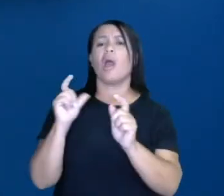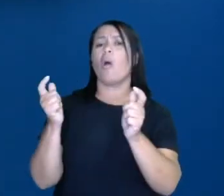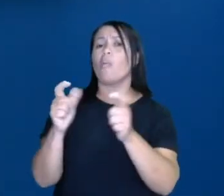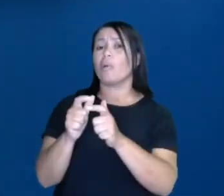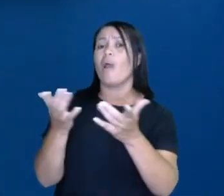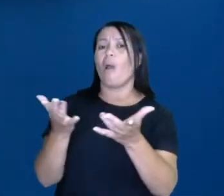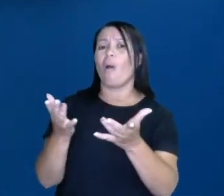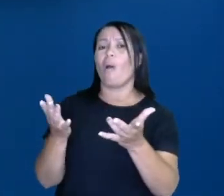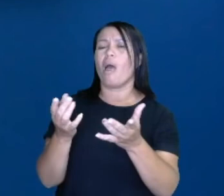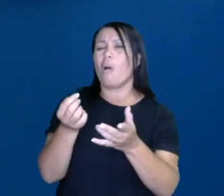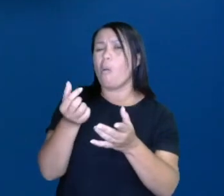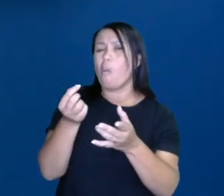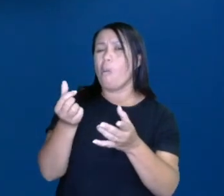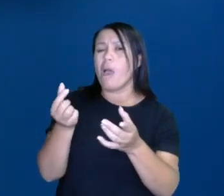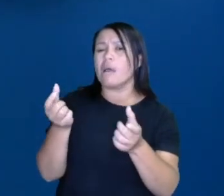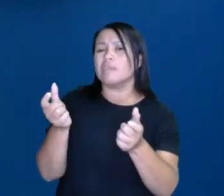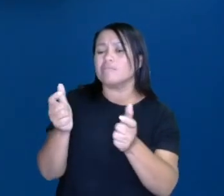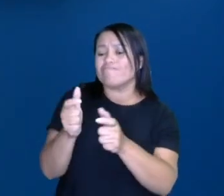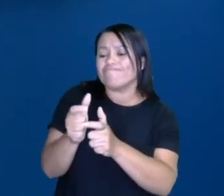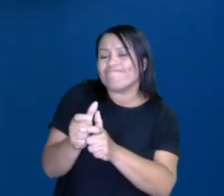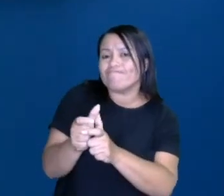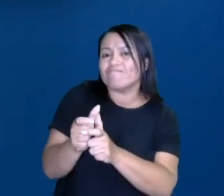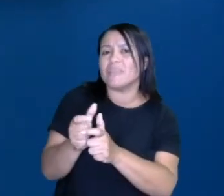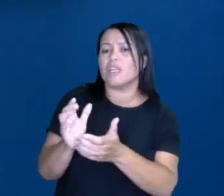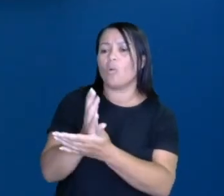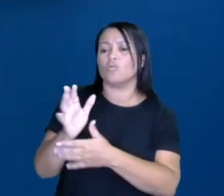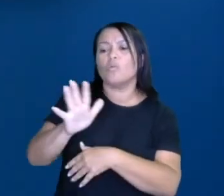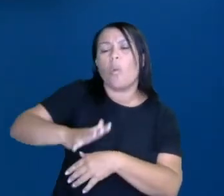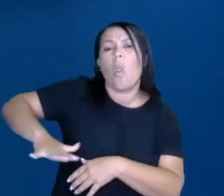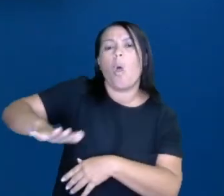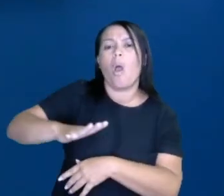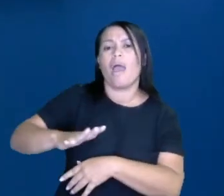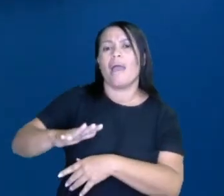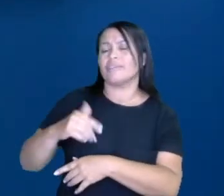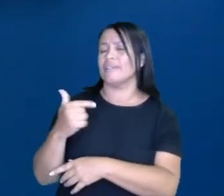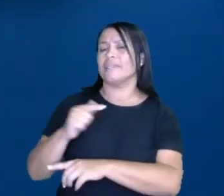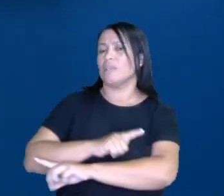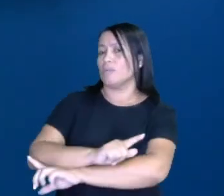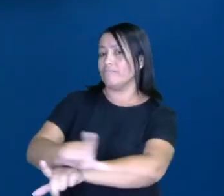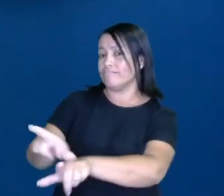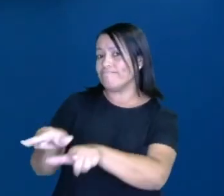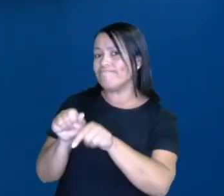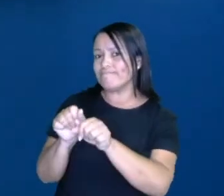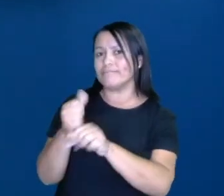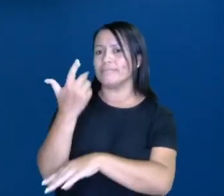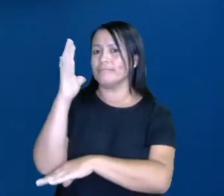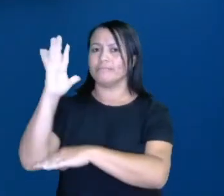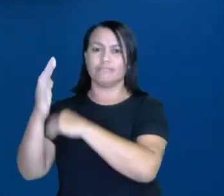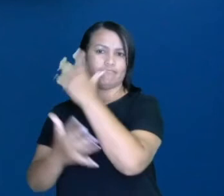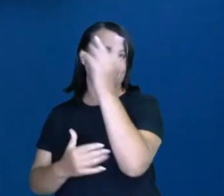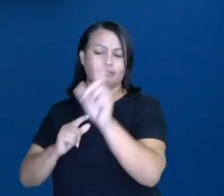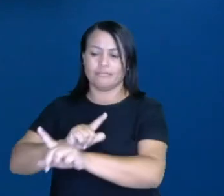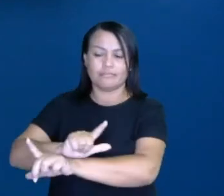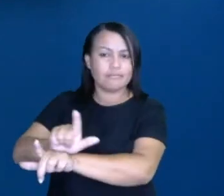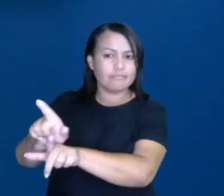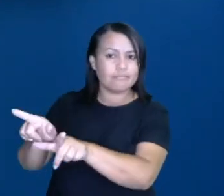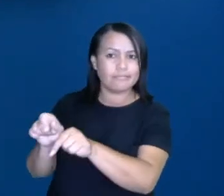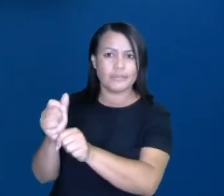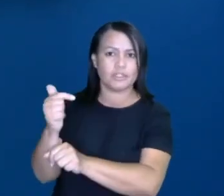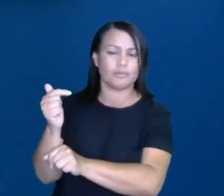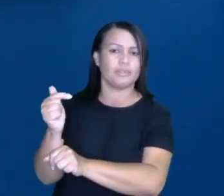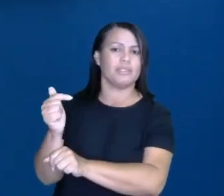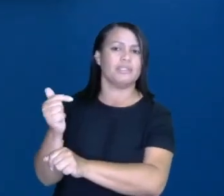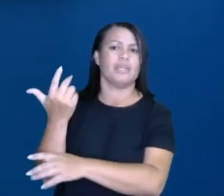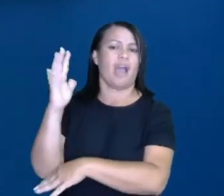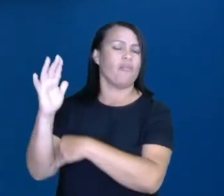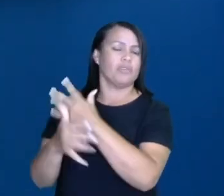Mata Atlântica, que passa a ser bem menos, e em alguns locais ela deixa até mesmo de existir, ó, essa partezinha aqui, por exemplo, ó,